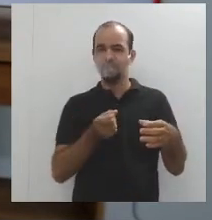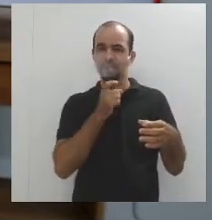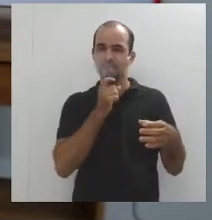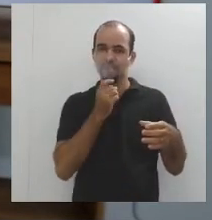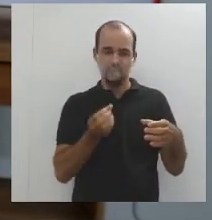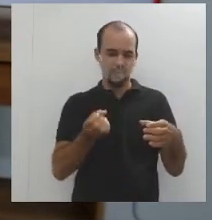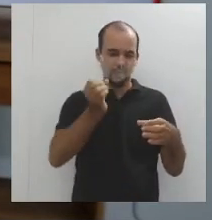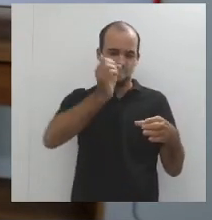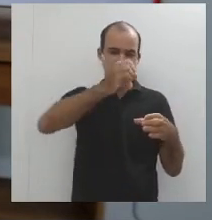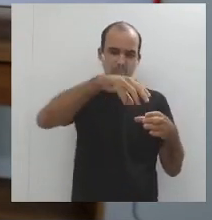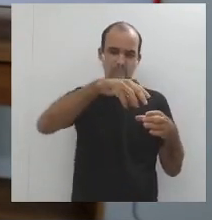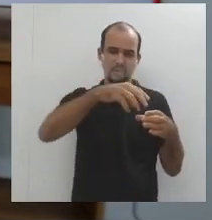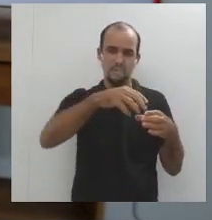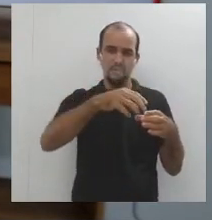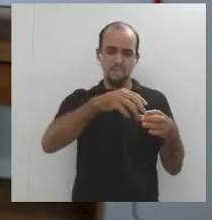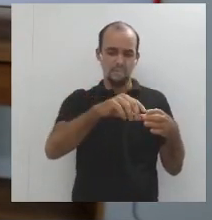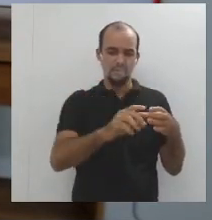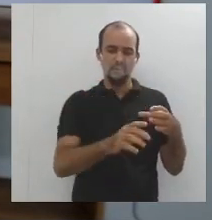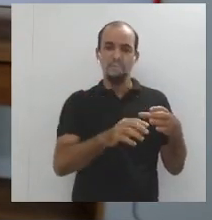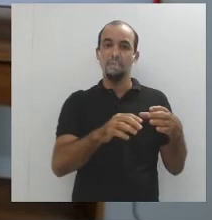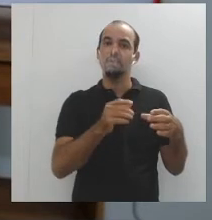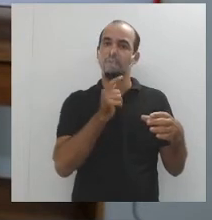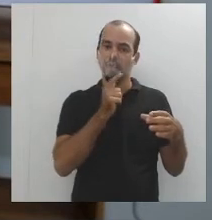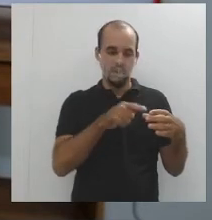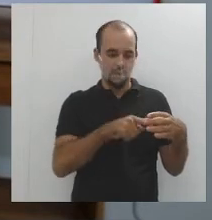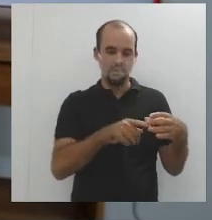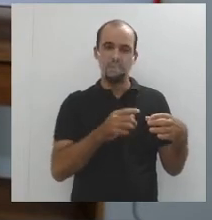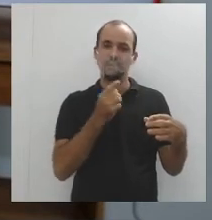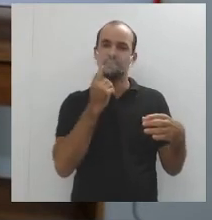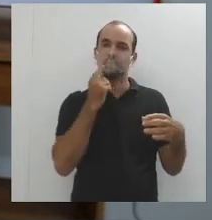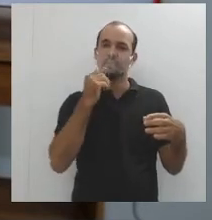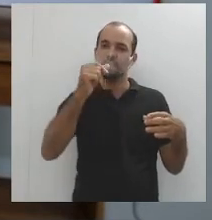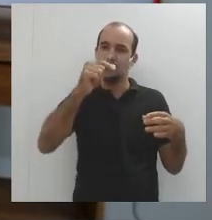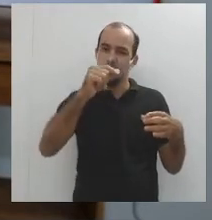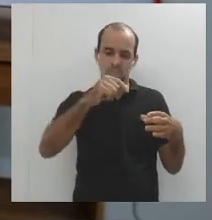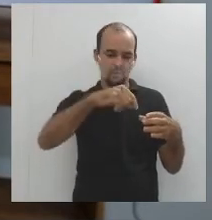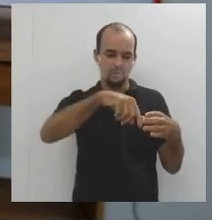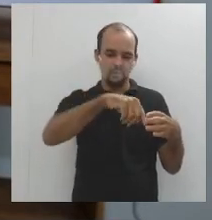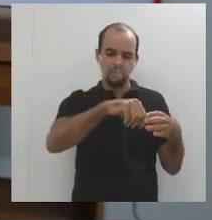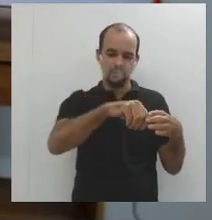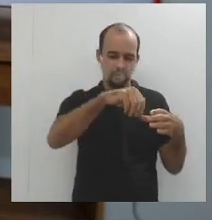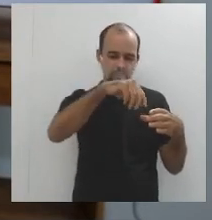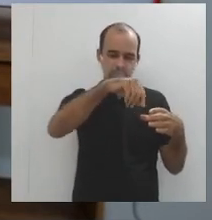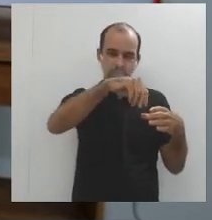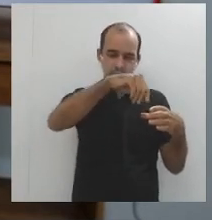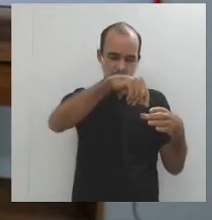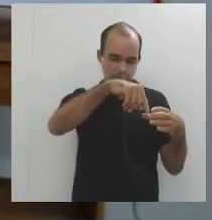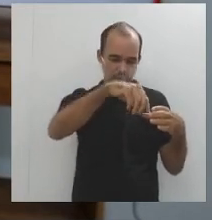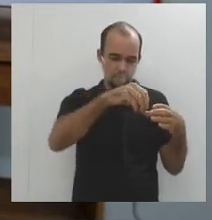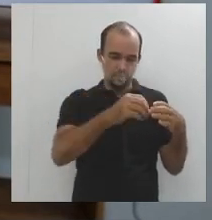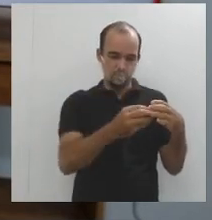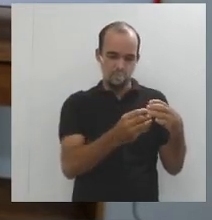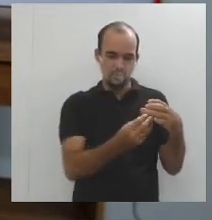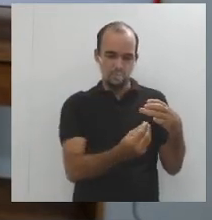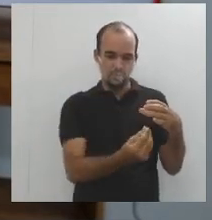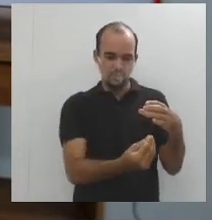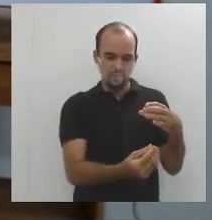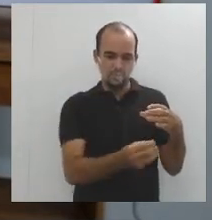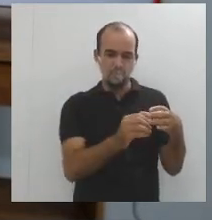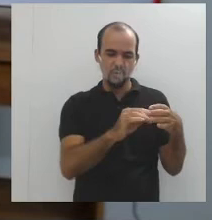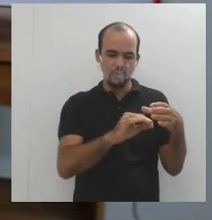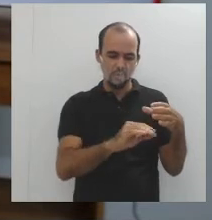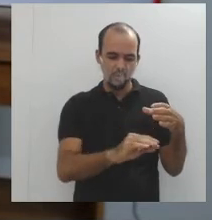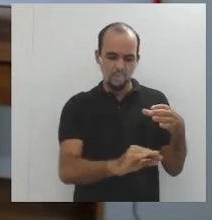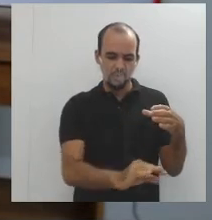tenho água salgada e eu tenho sal não dissolvido. Ou seja, eu tenho